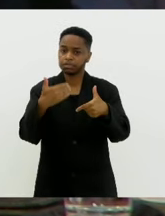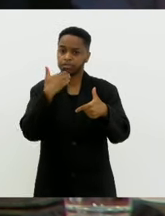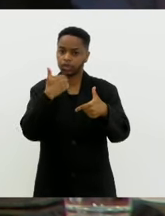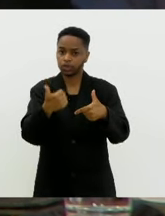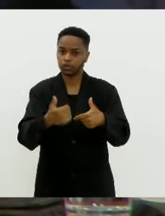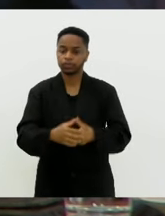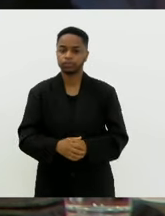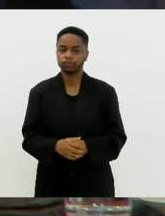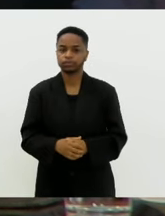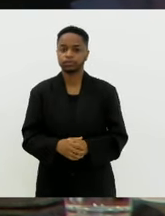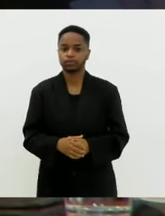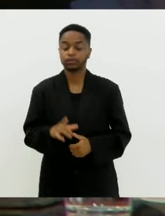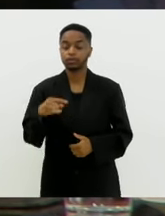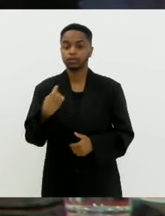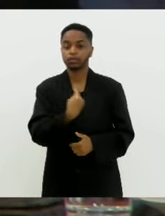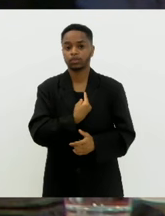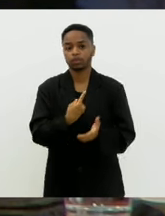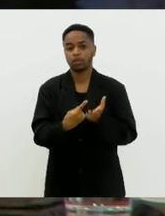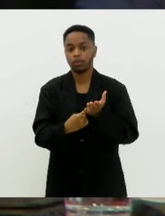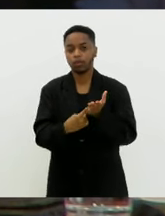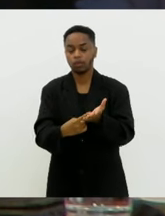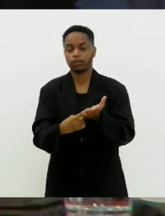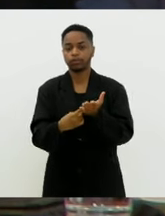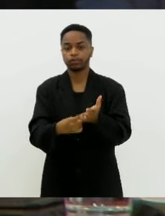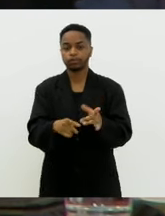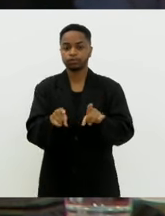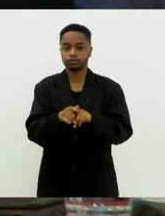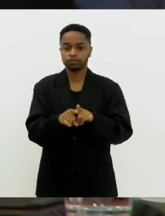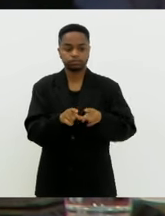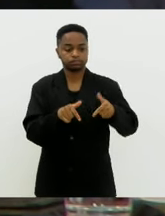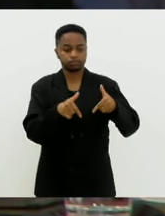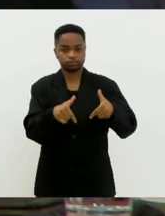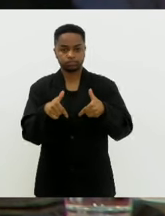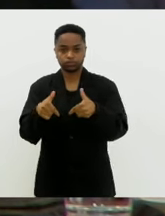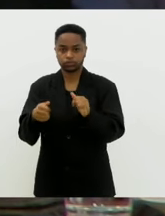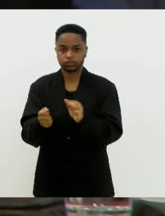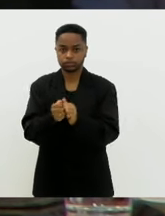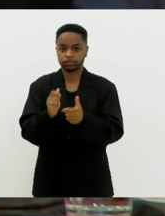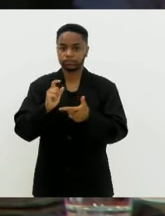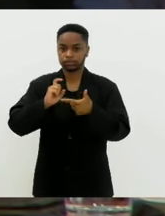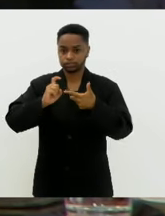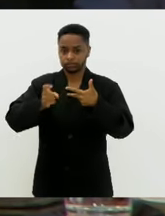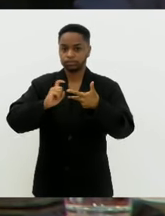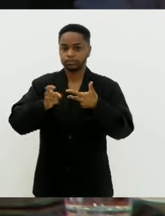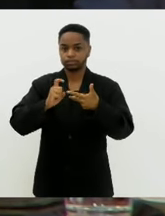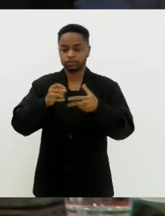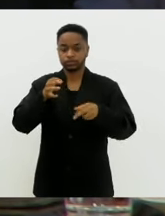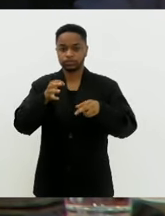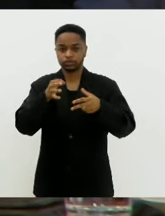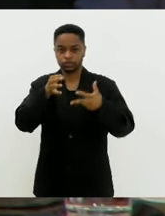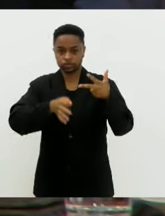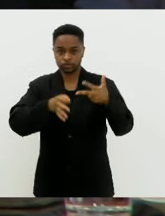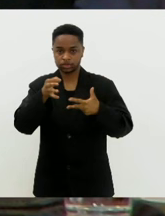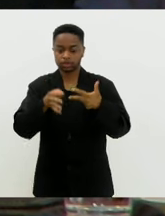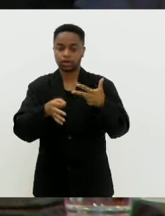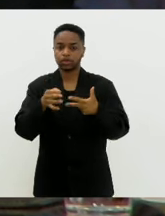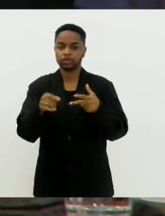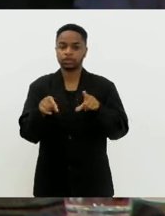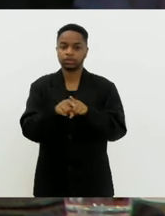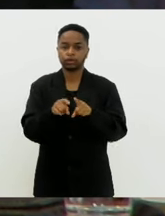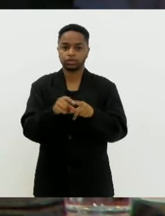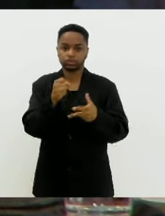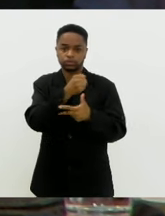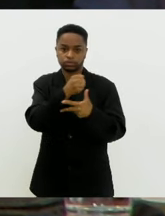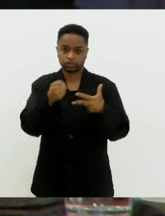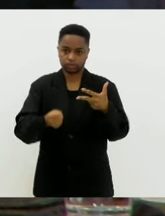Nosso compromisso, presidente, de bem prestar serviço ao Executivo, ao Parlamento, ao Judiciário, aos poderes constituídos desse Estado,